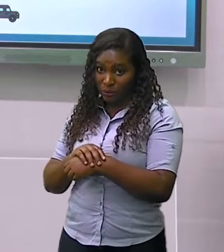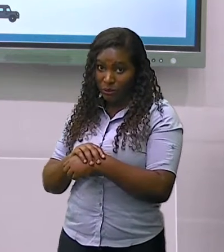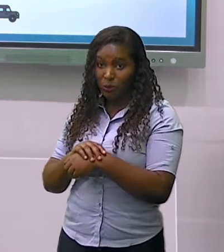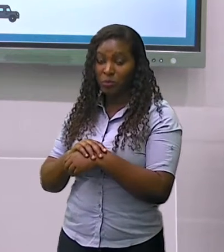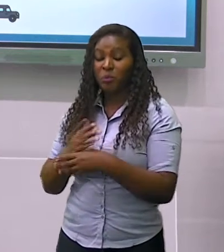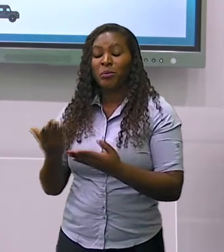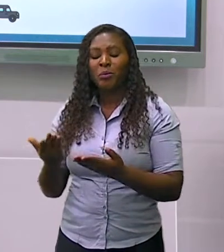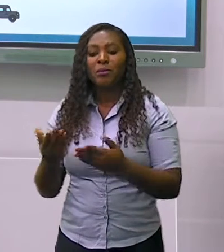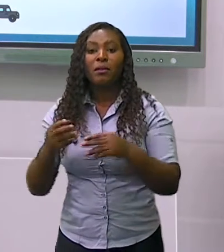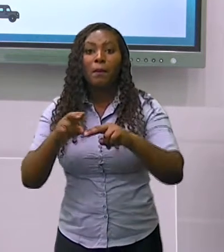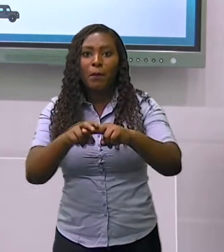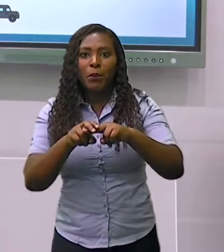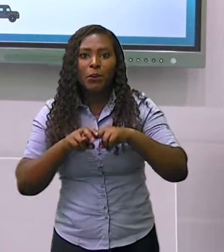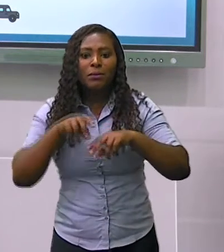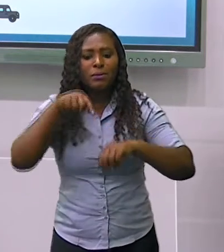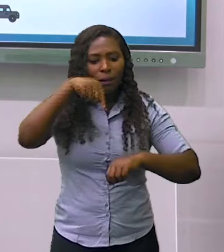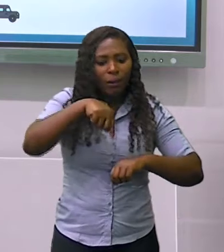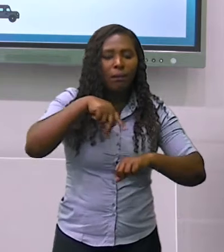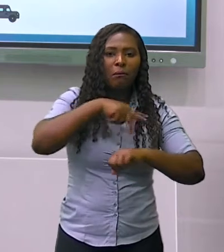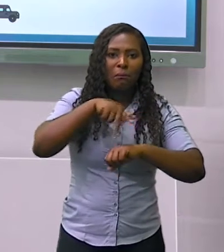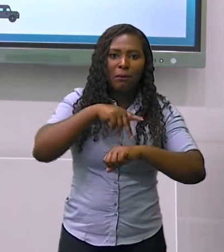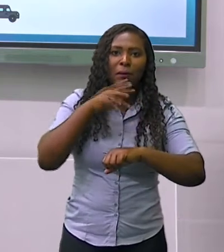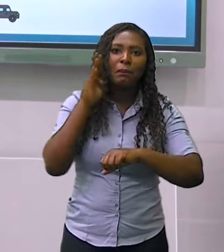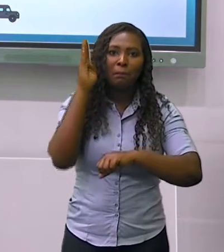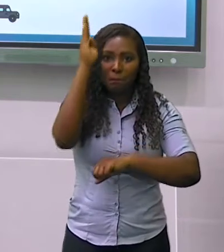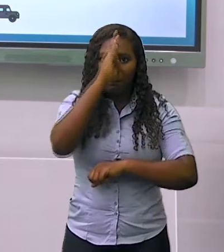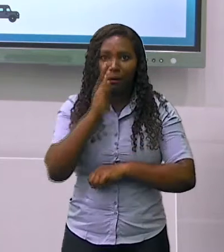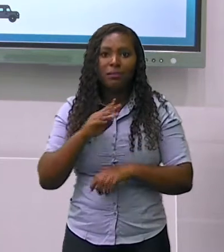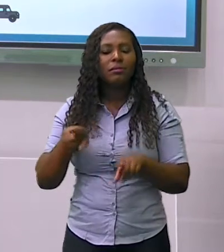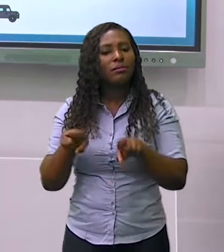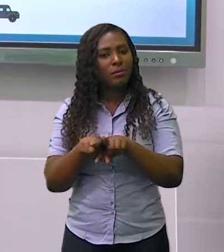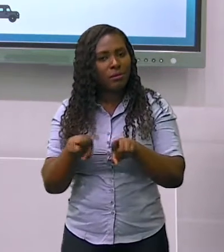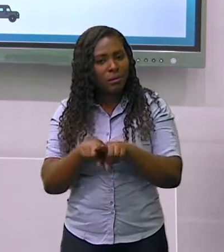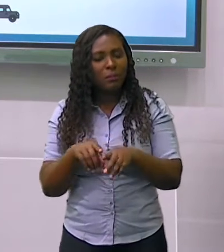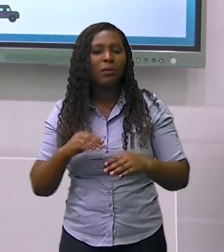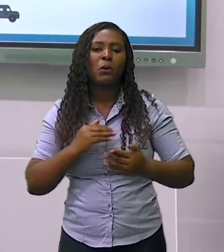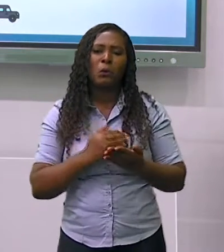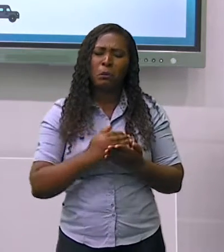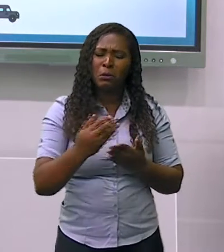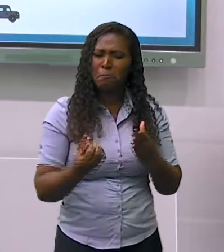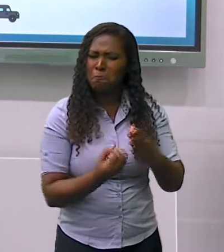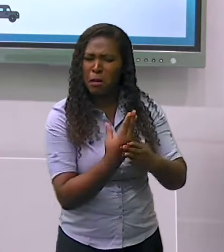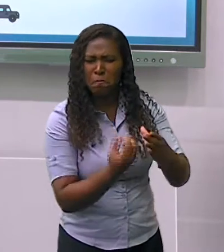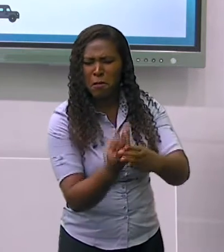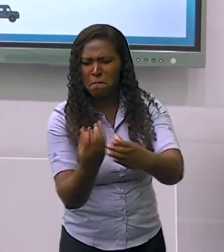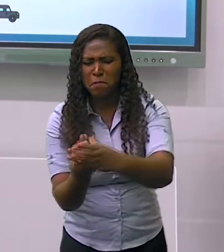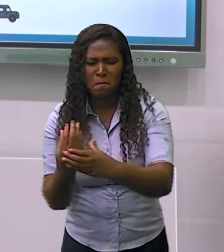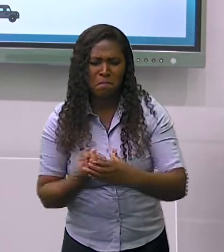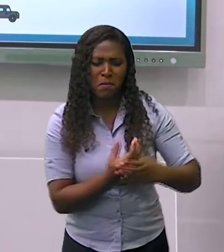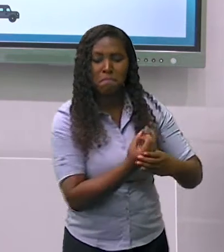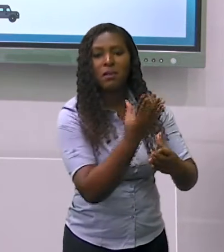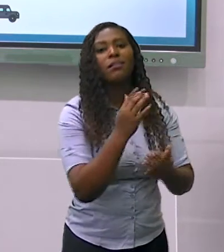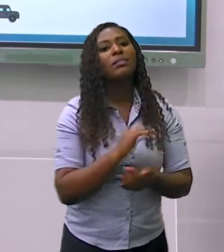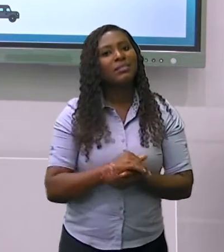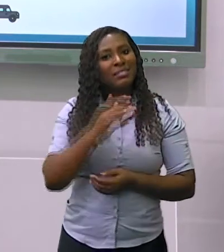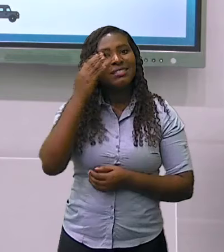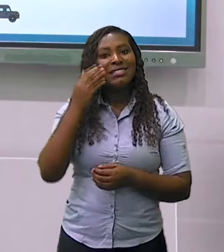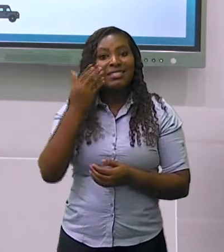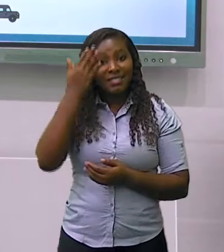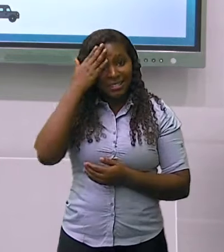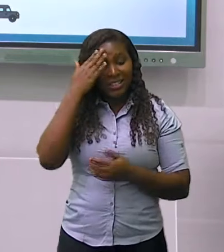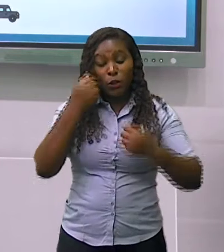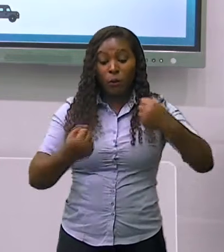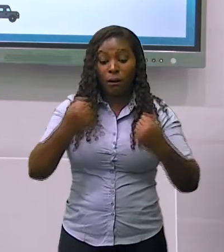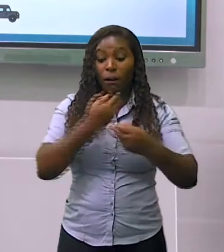era necessária a construção de autoestradas pelo país, substituindo assim,